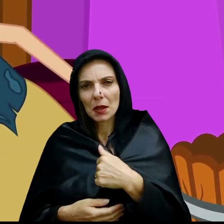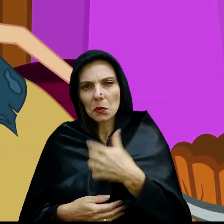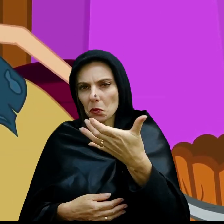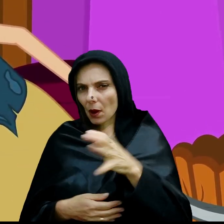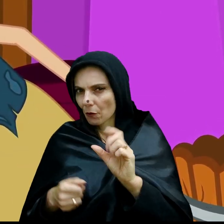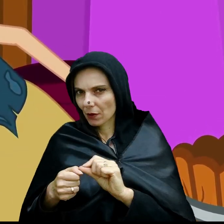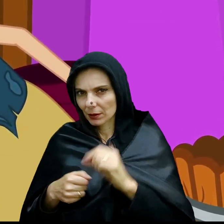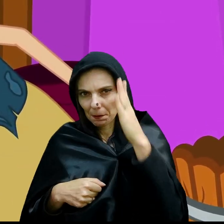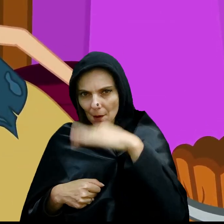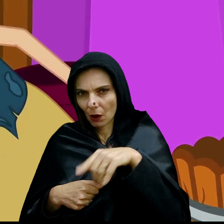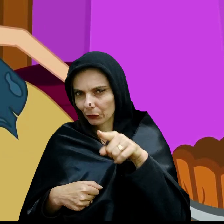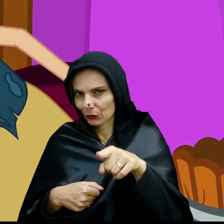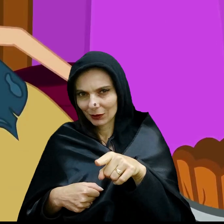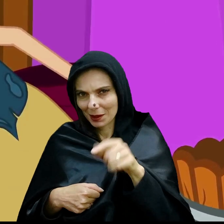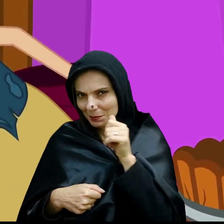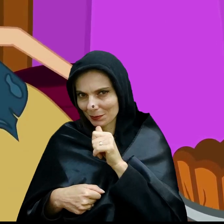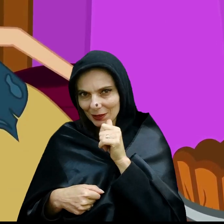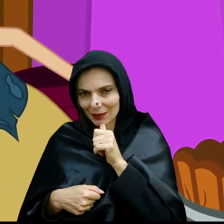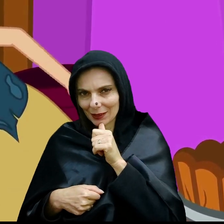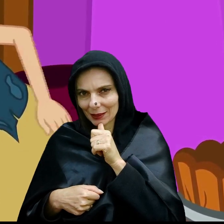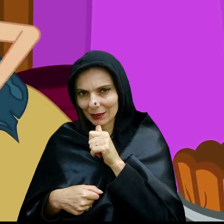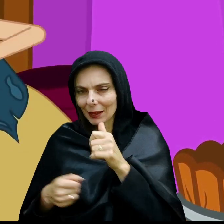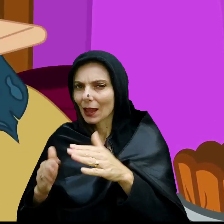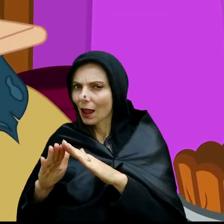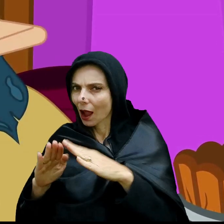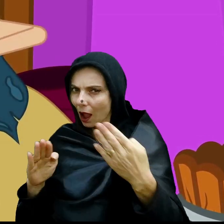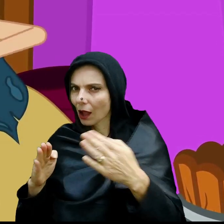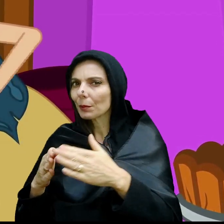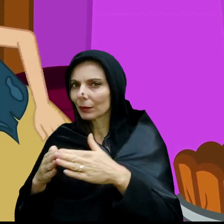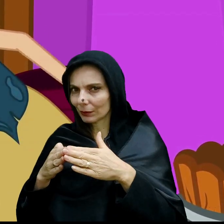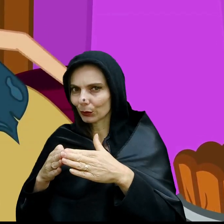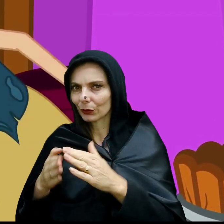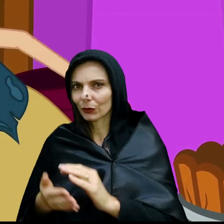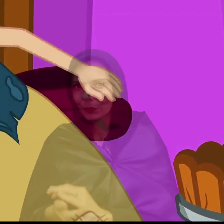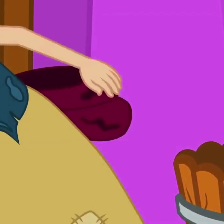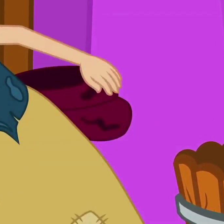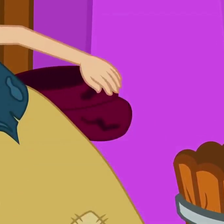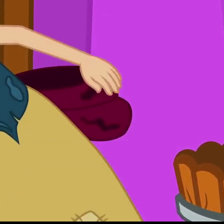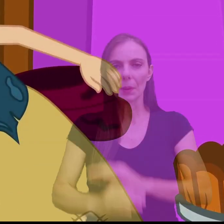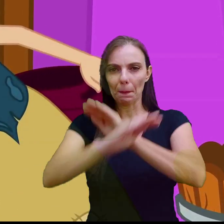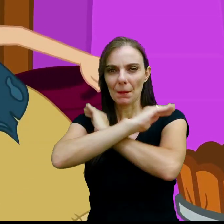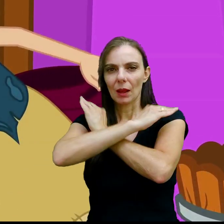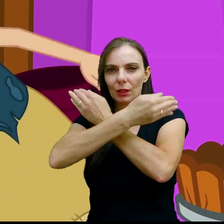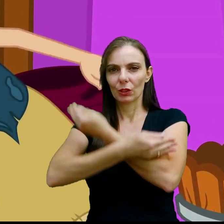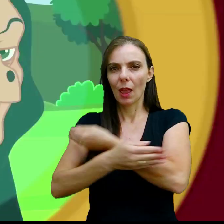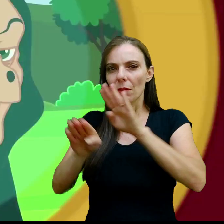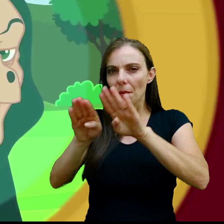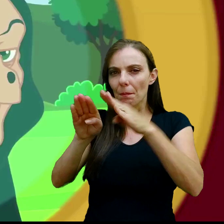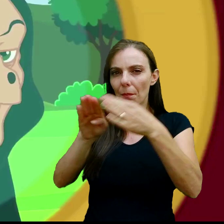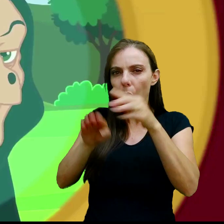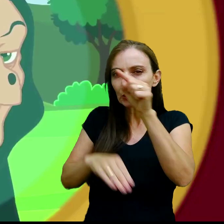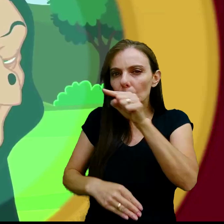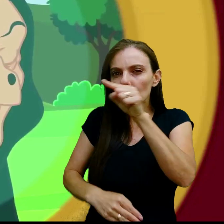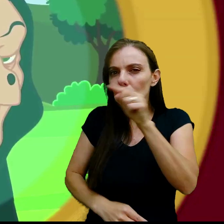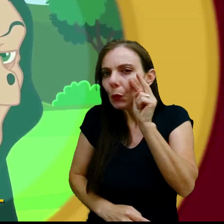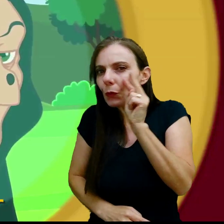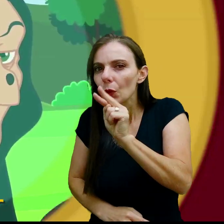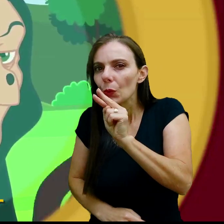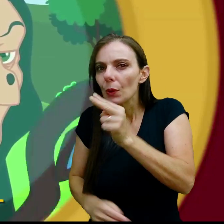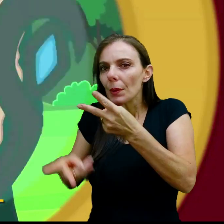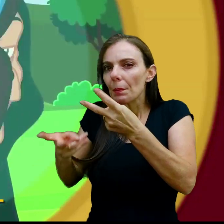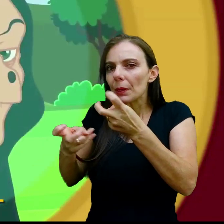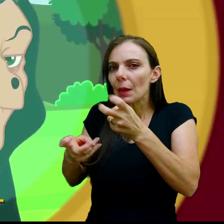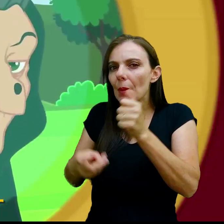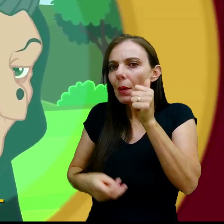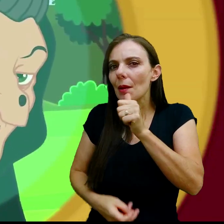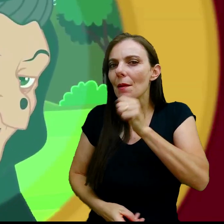Não quero machucá-la, minha pequena garota. Abra, por favor. Olhando no olho mágico, Branca de Neve viu